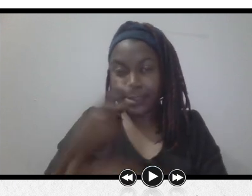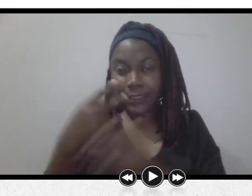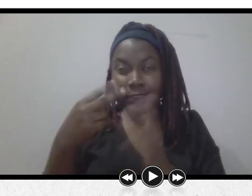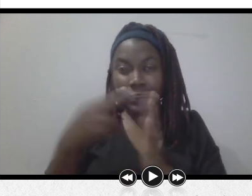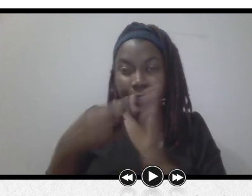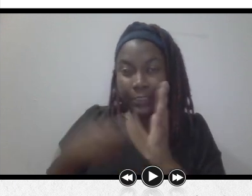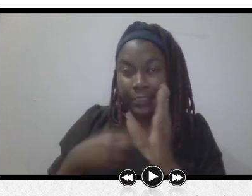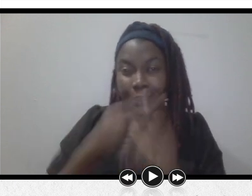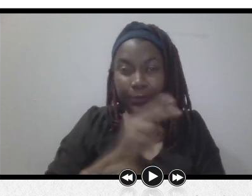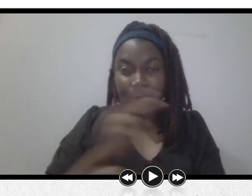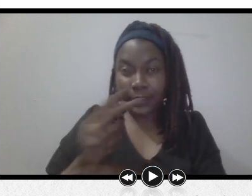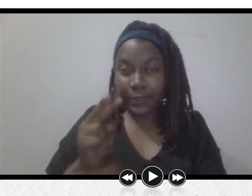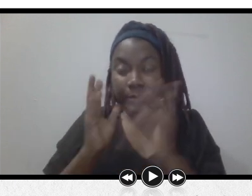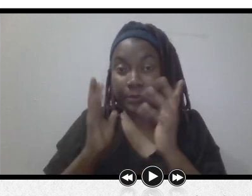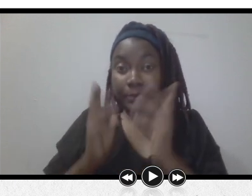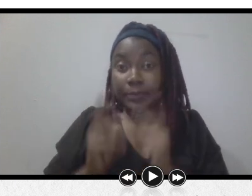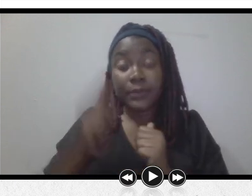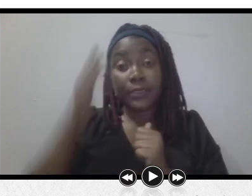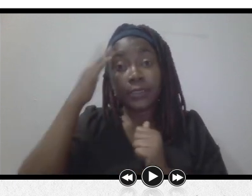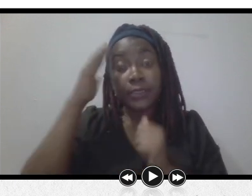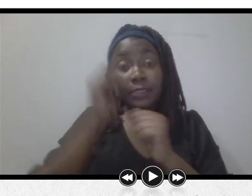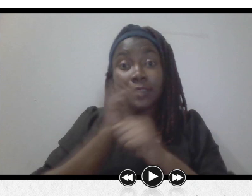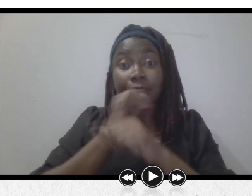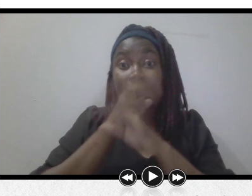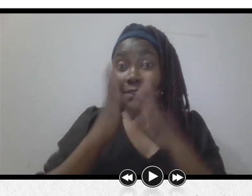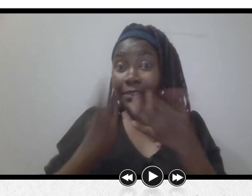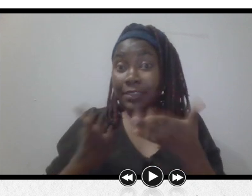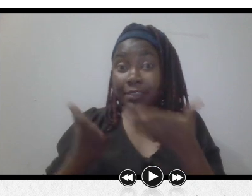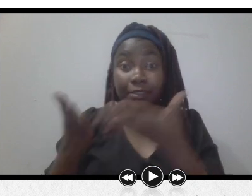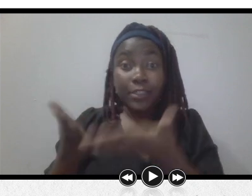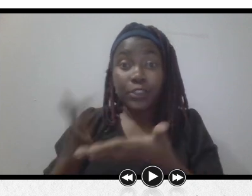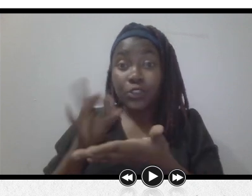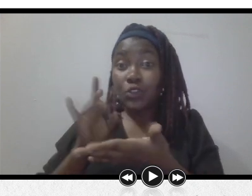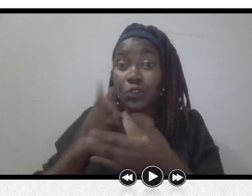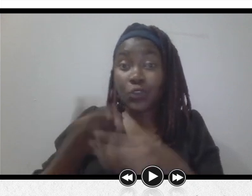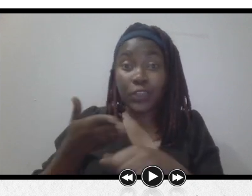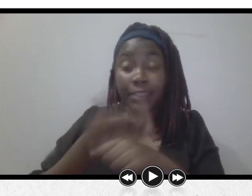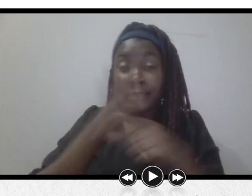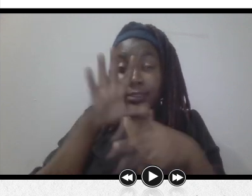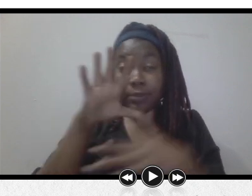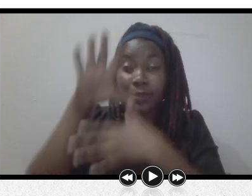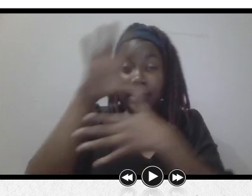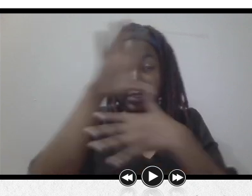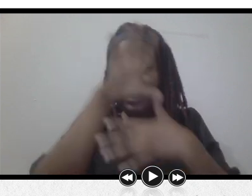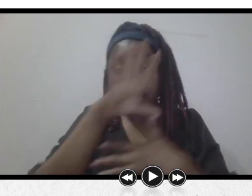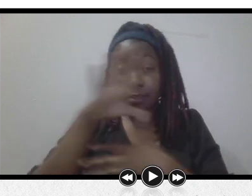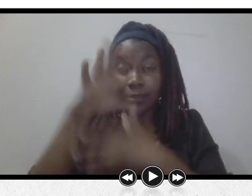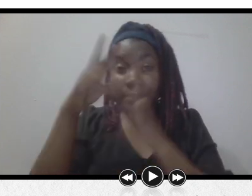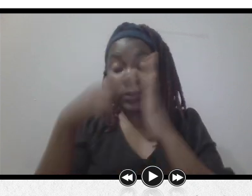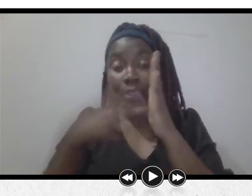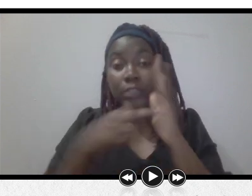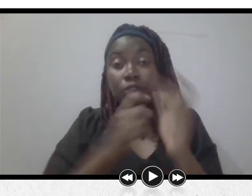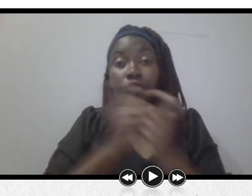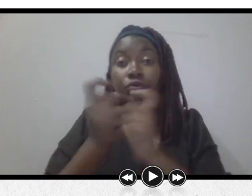do saneamento é entender que o saneamento básico como um todo, ele só entra no radar da regulação com a